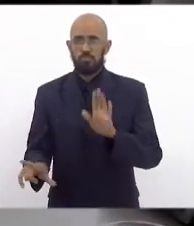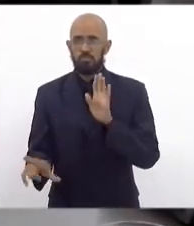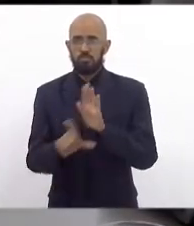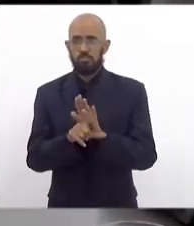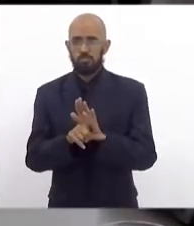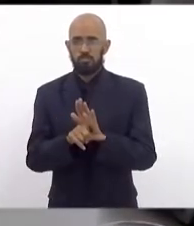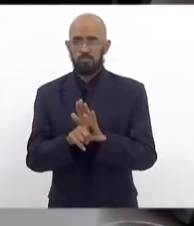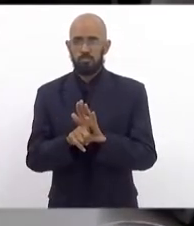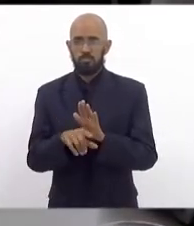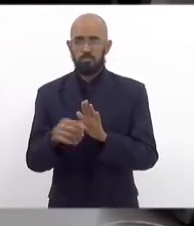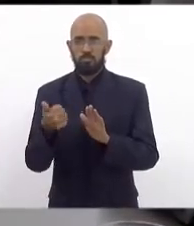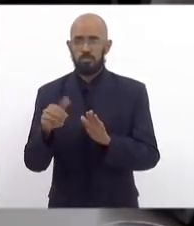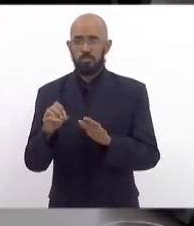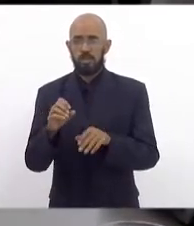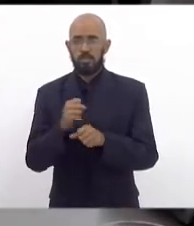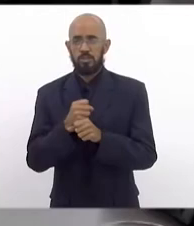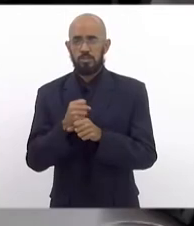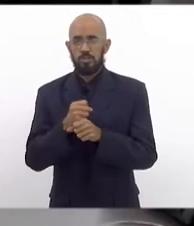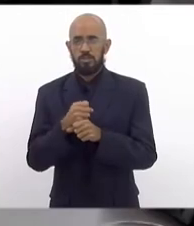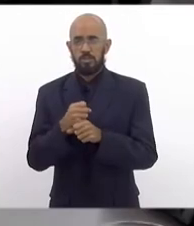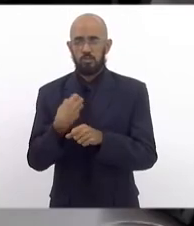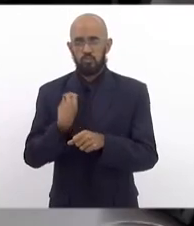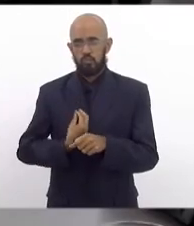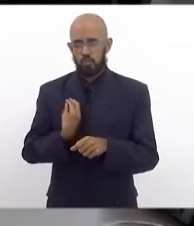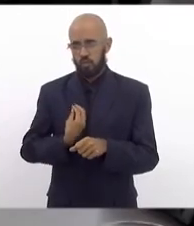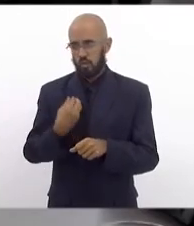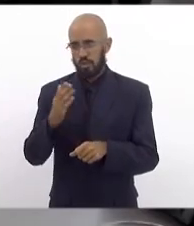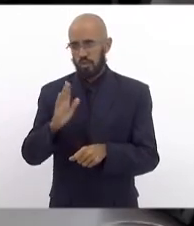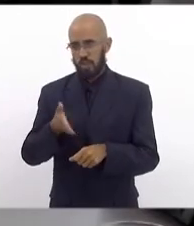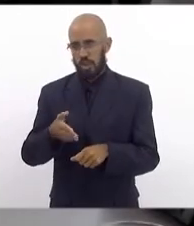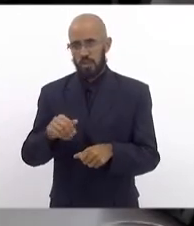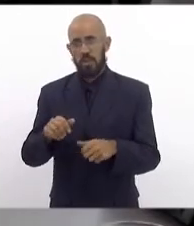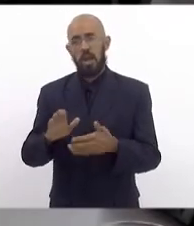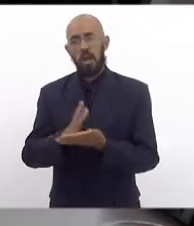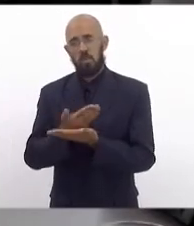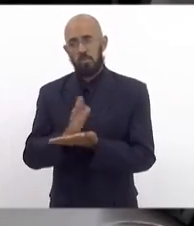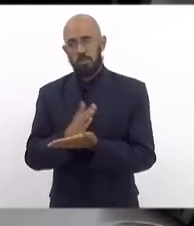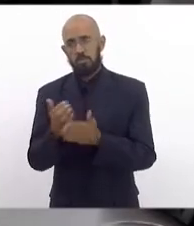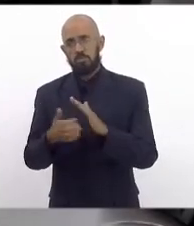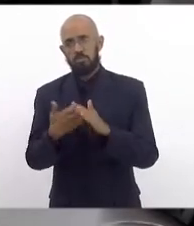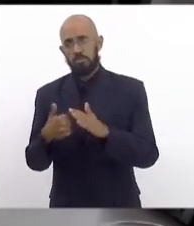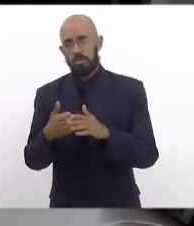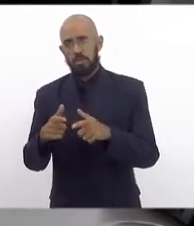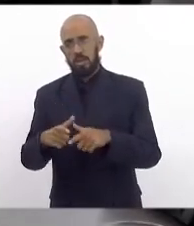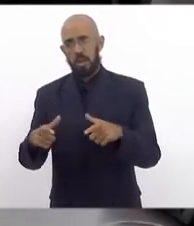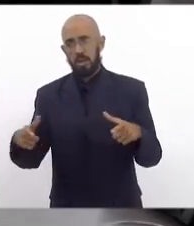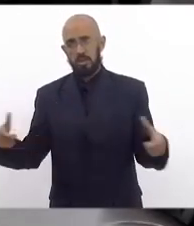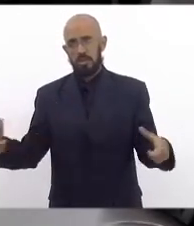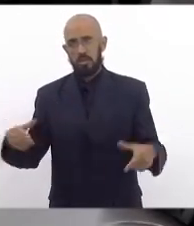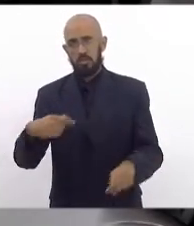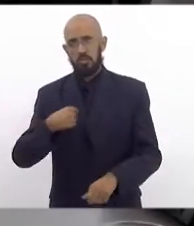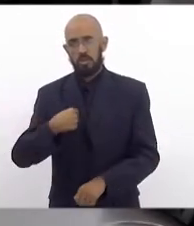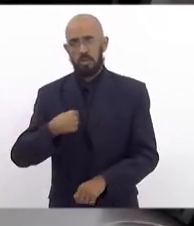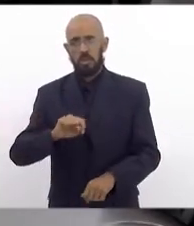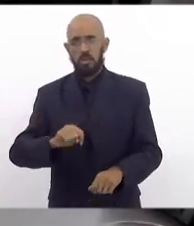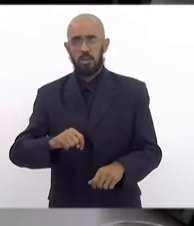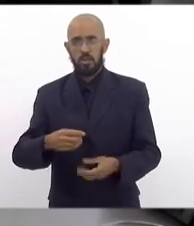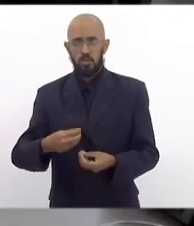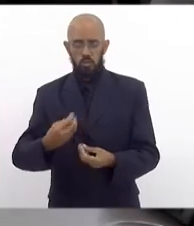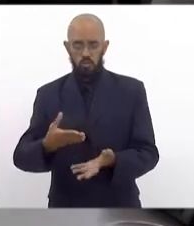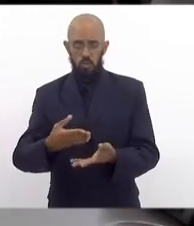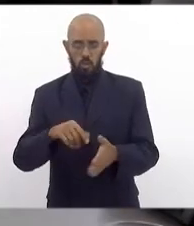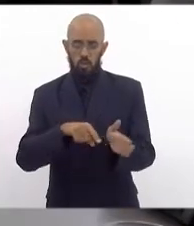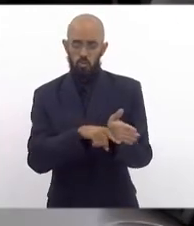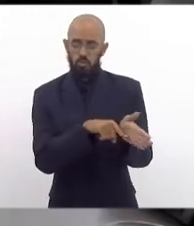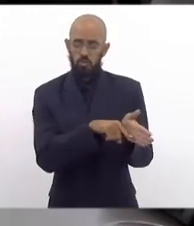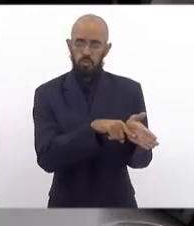lei que em 10 anos tem funcionado Tem empresas que cresceram bastante eu dou consultoria também a empresa de outros estados